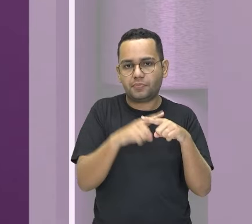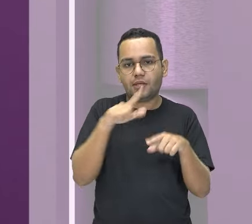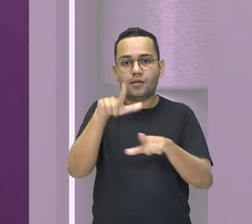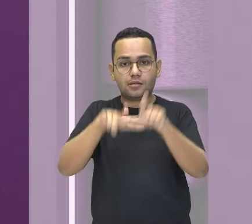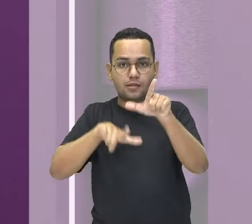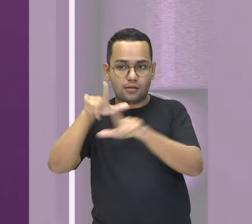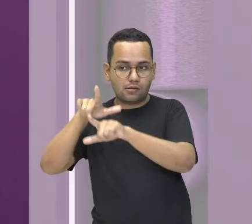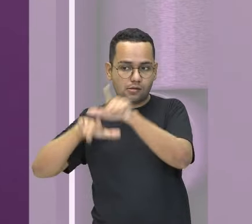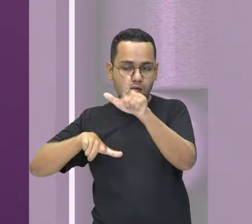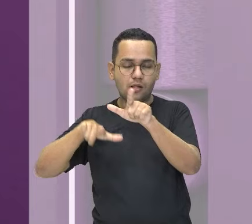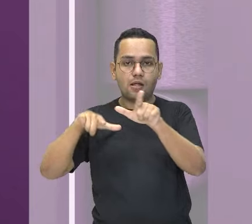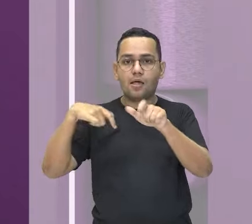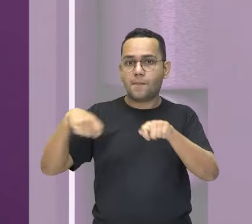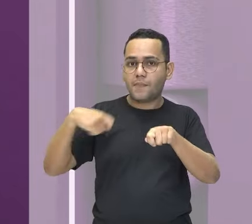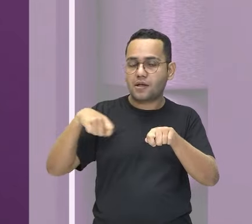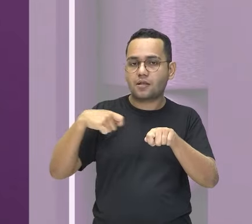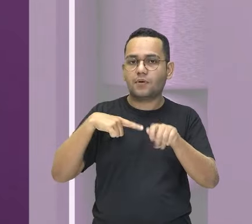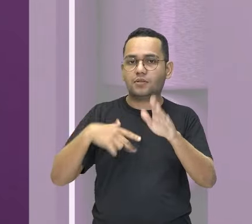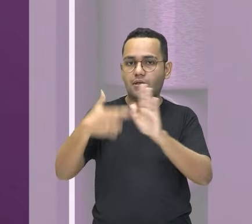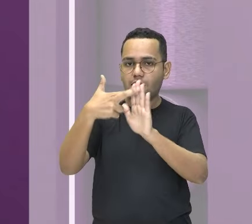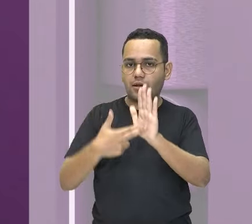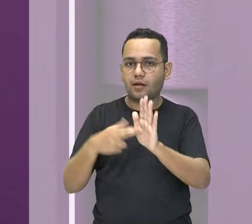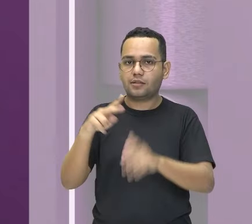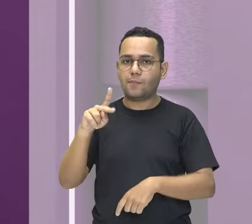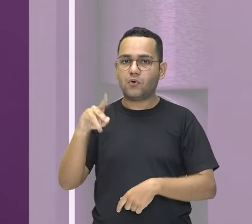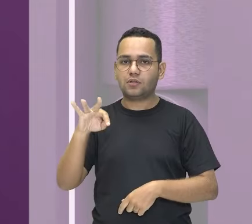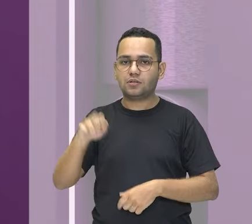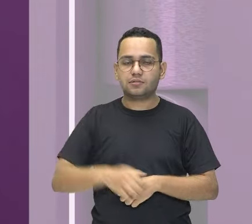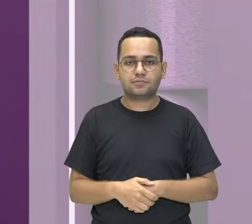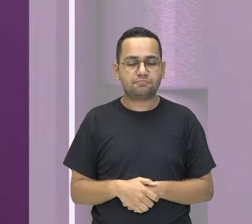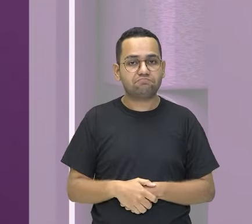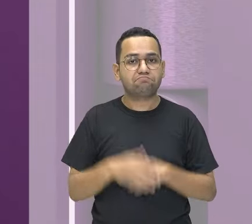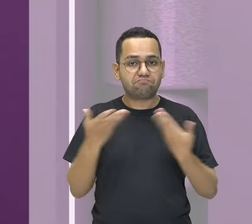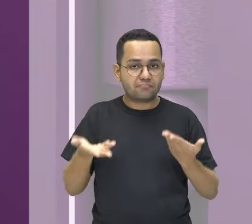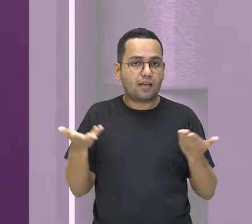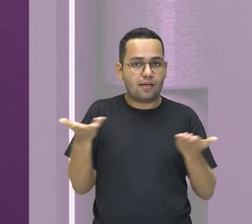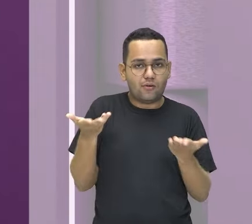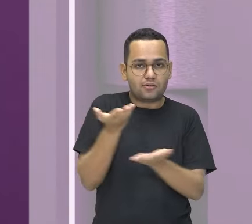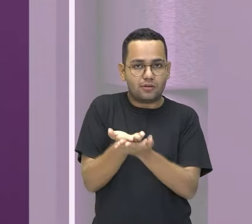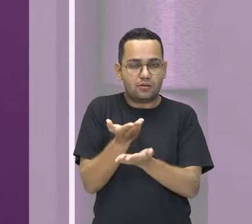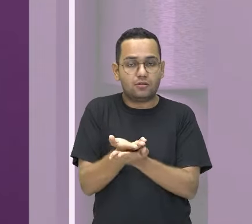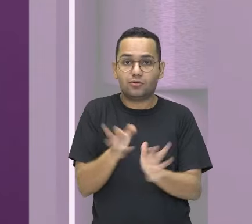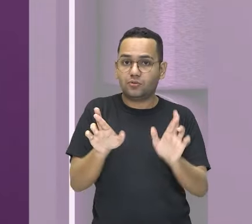a propriedade da potência. Essa foi a nossa aula, eu espero que vocês tenham